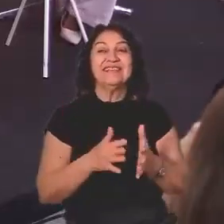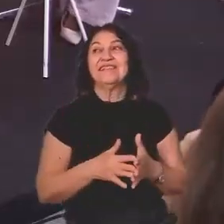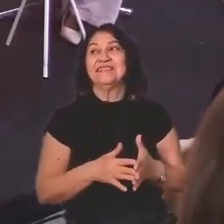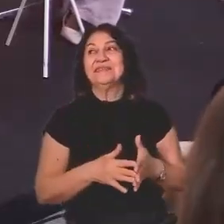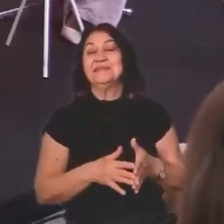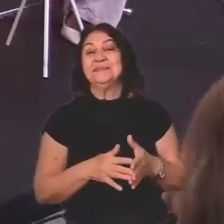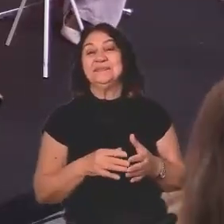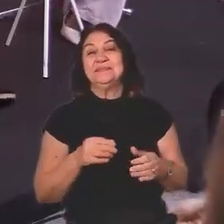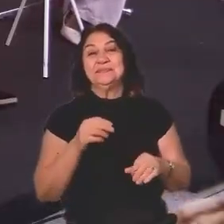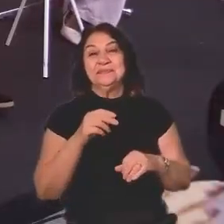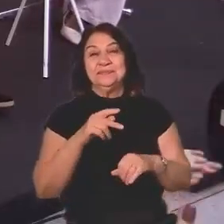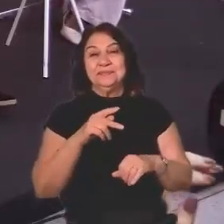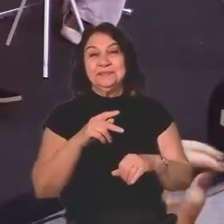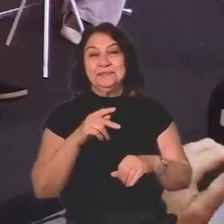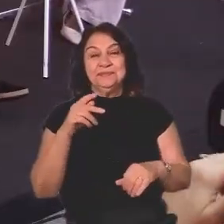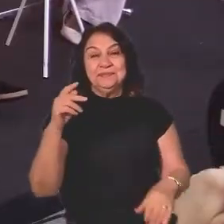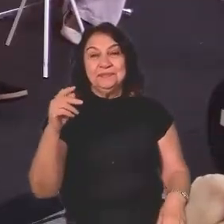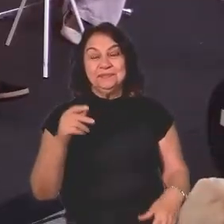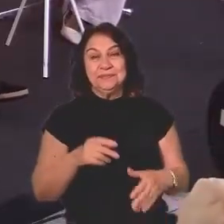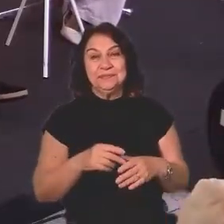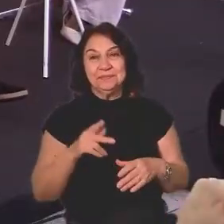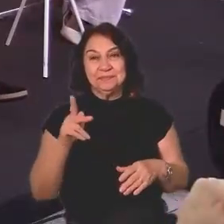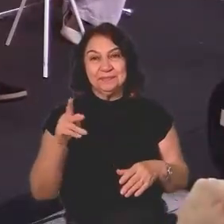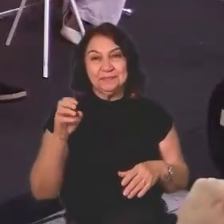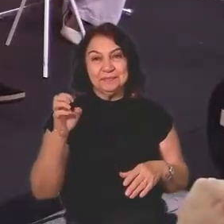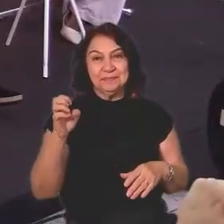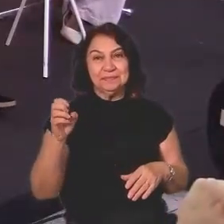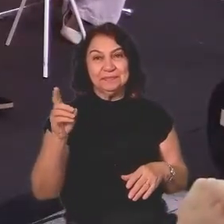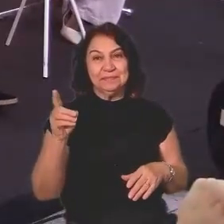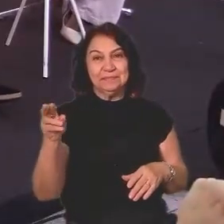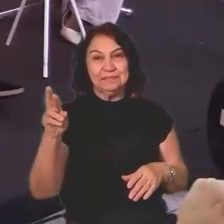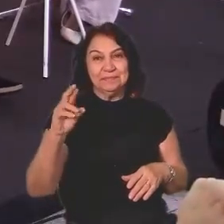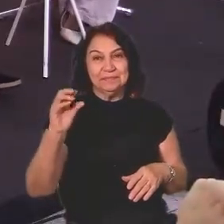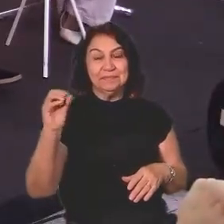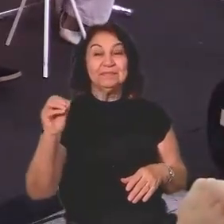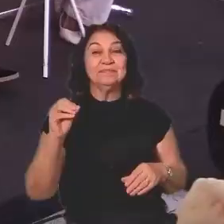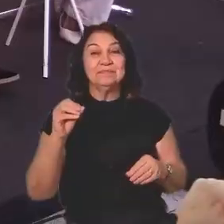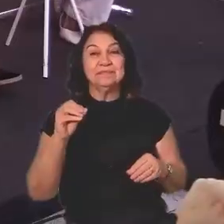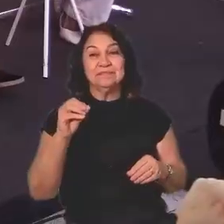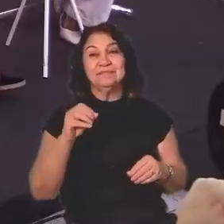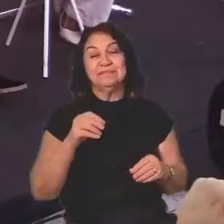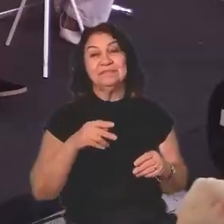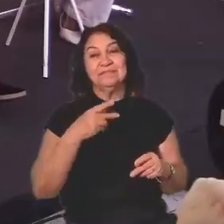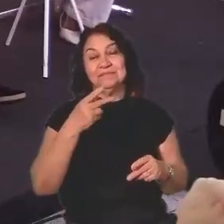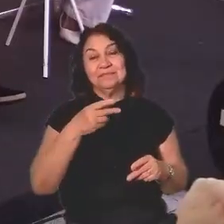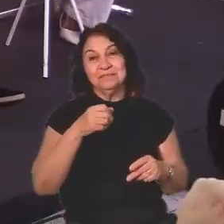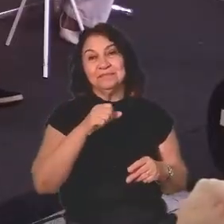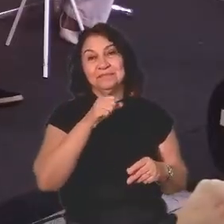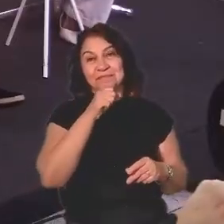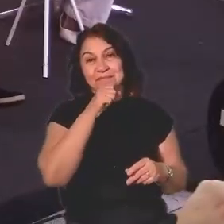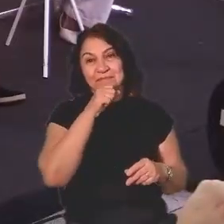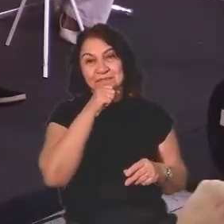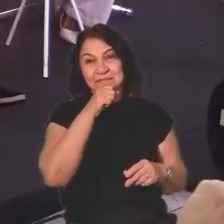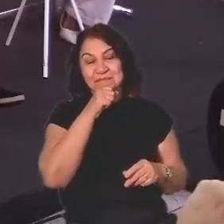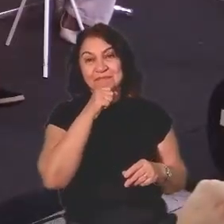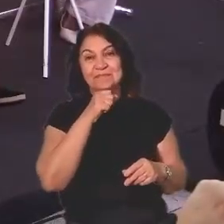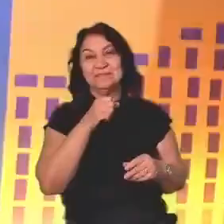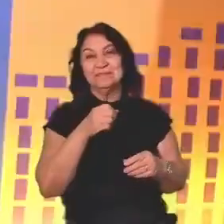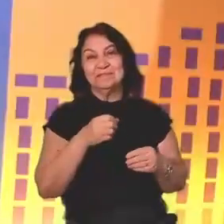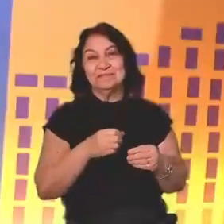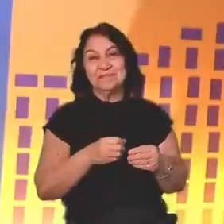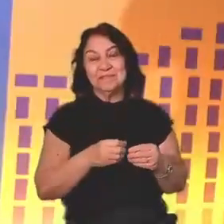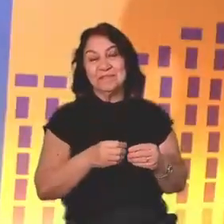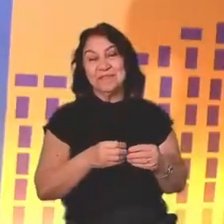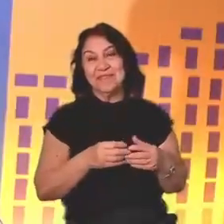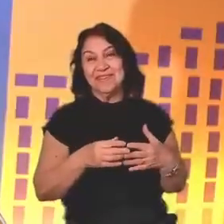O Pedro Drummond falou que o avô dele tem um livro só de casos picantes. Ele falou